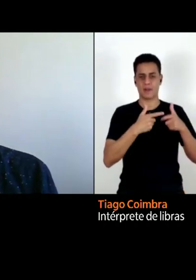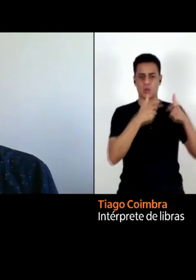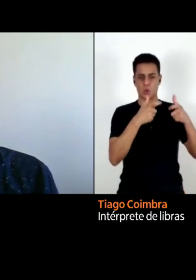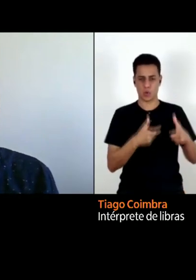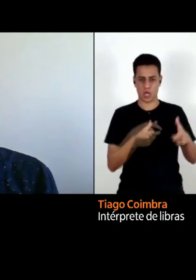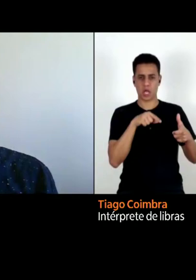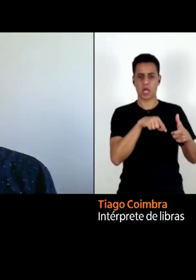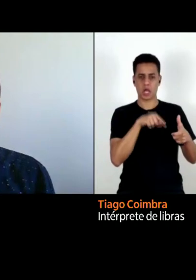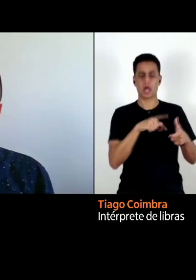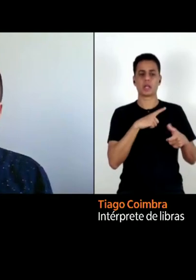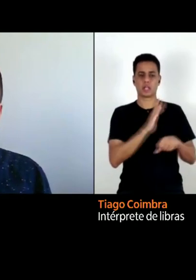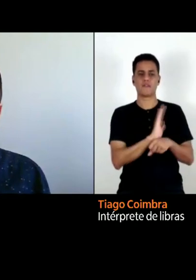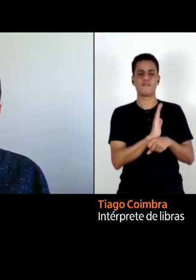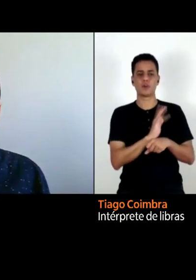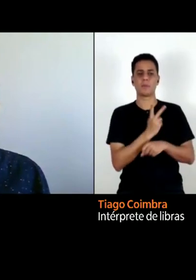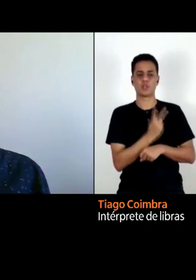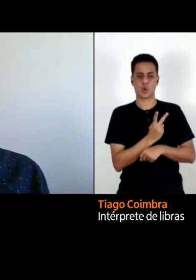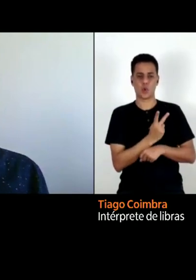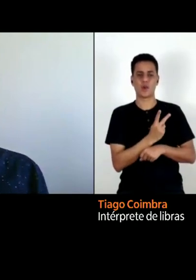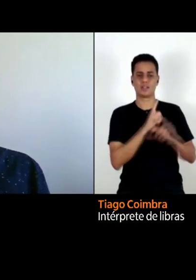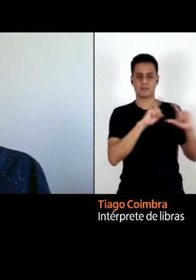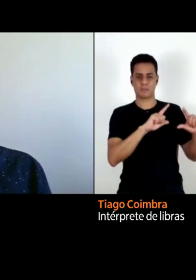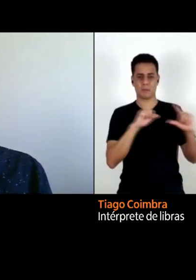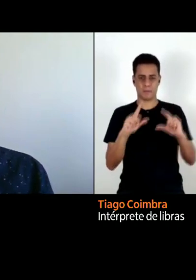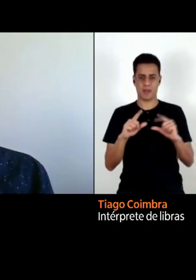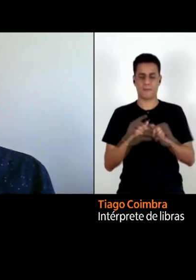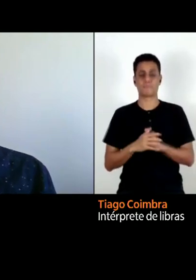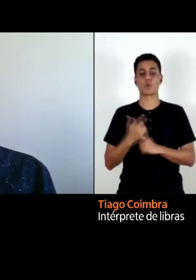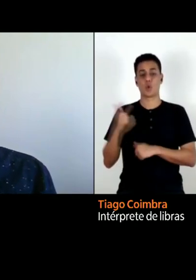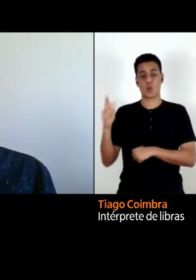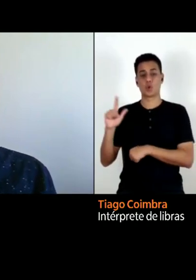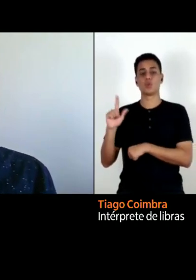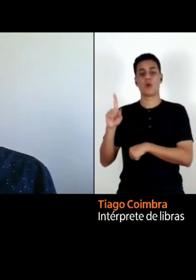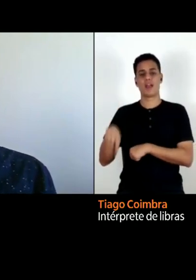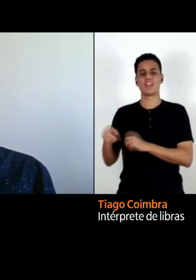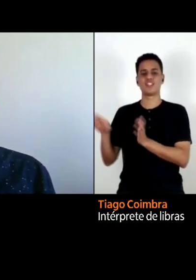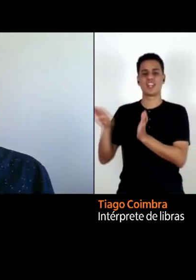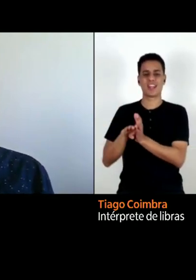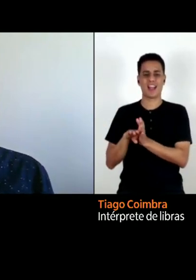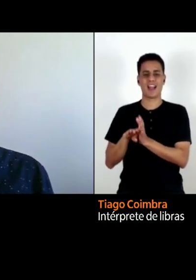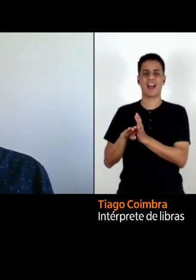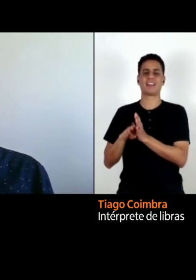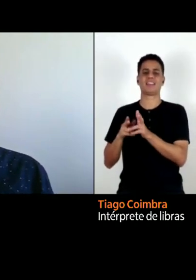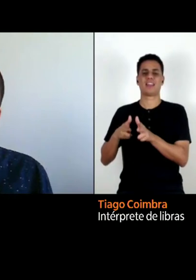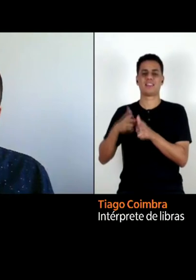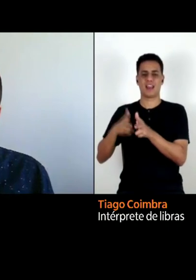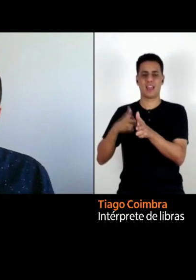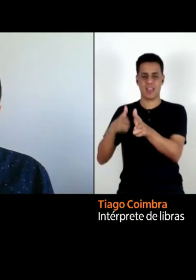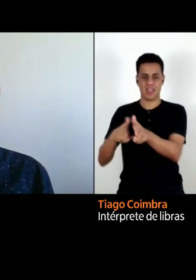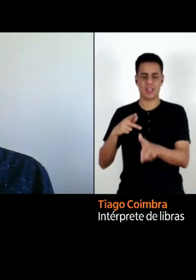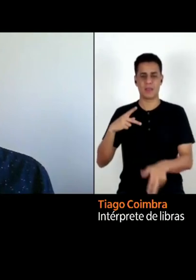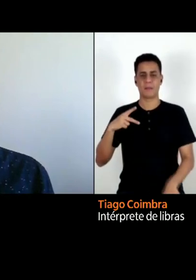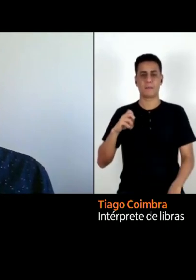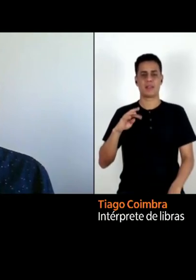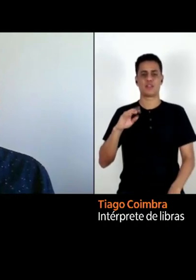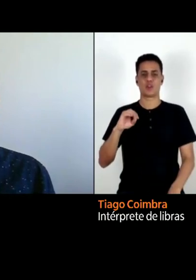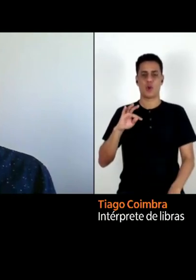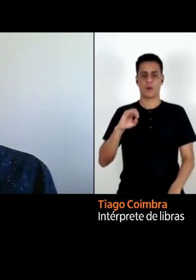quadros, Chegada do Trem em Petrópolis e Bailado de Crianças no Colégio, no